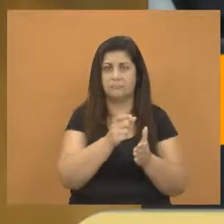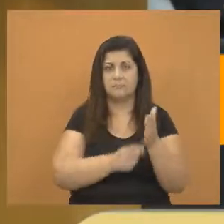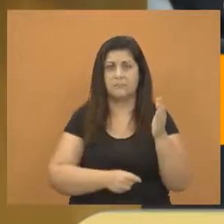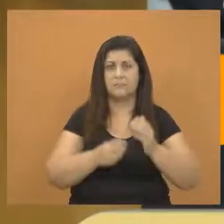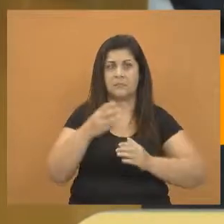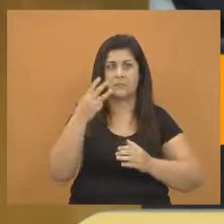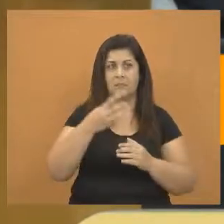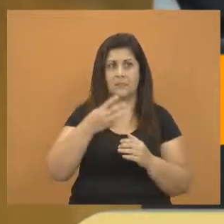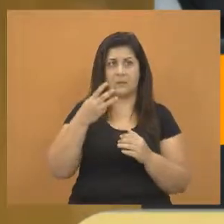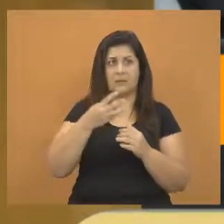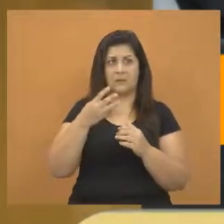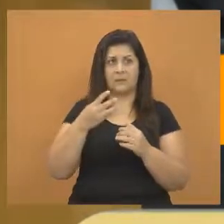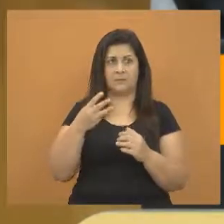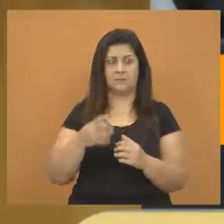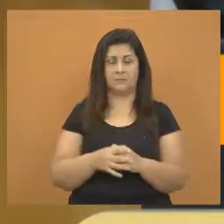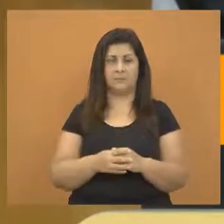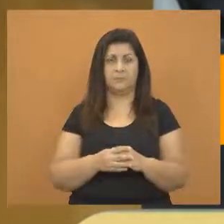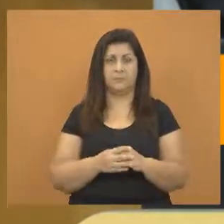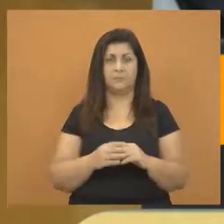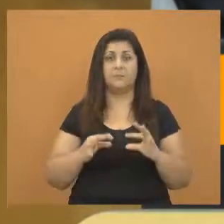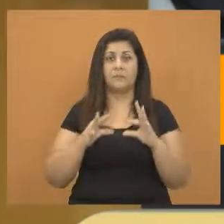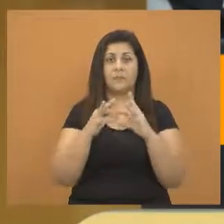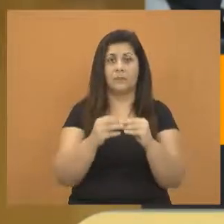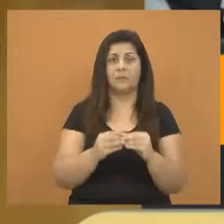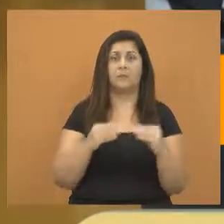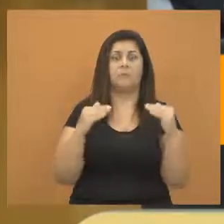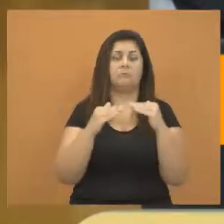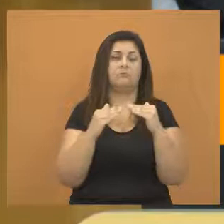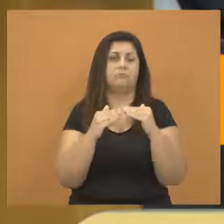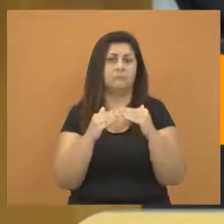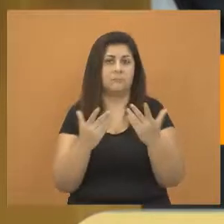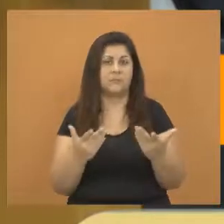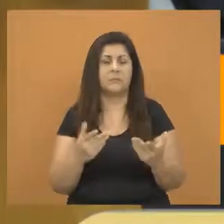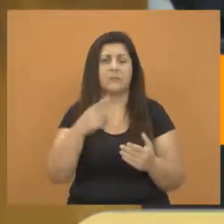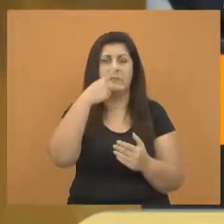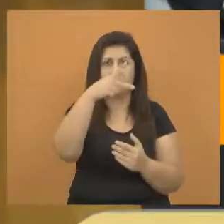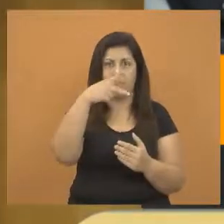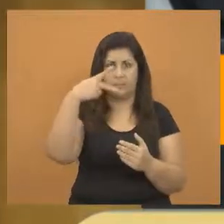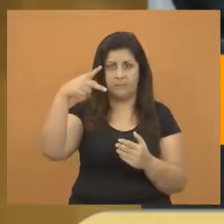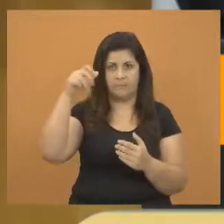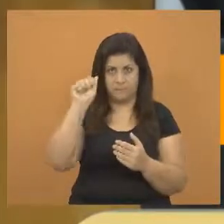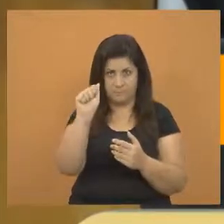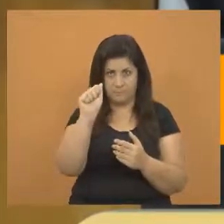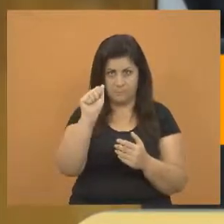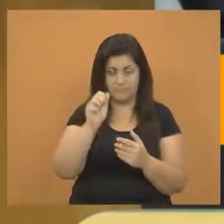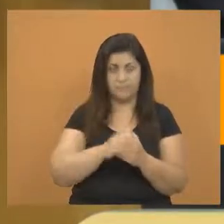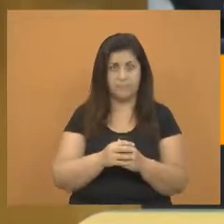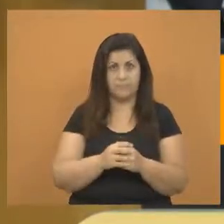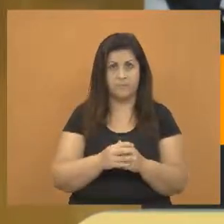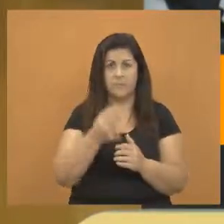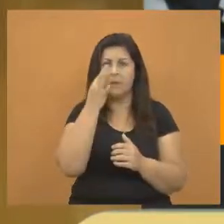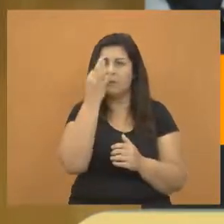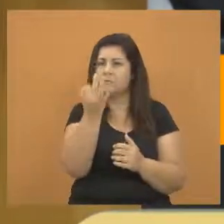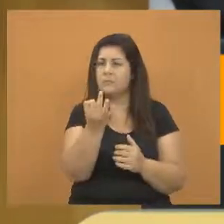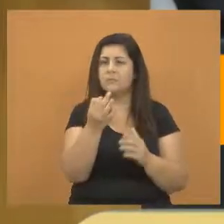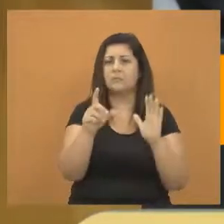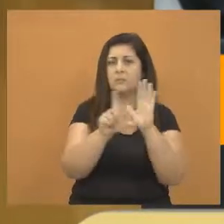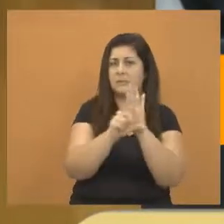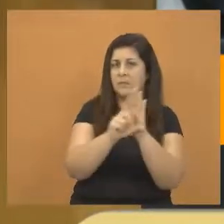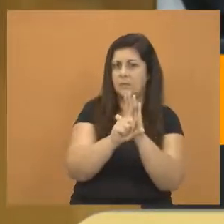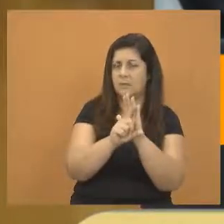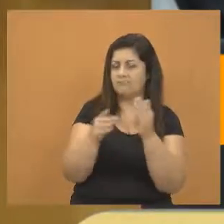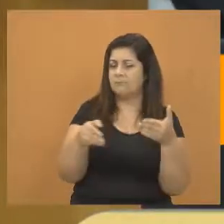As codificações de programas e ações constantes do Plano Plurianual serão observadas nas leis de